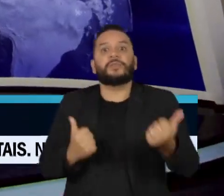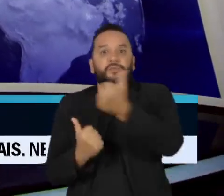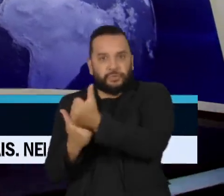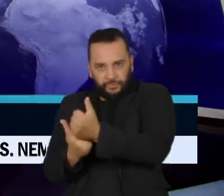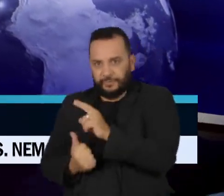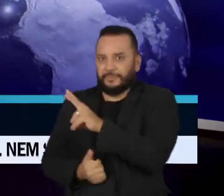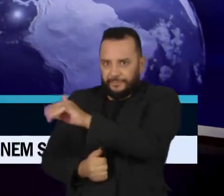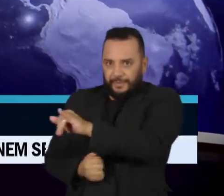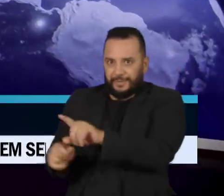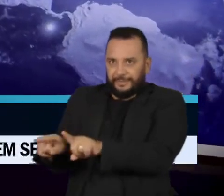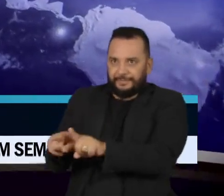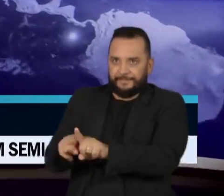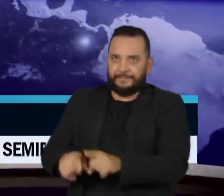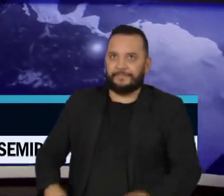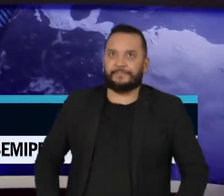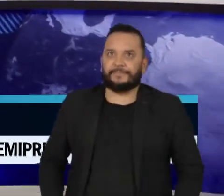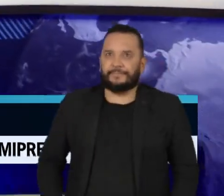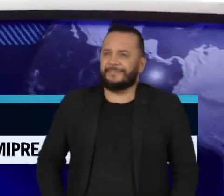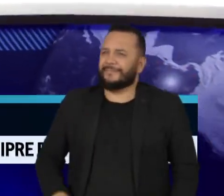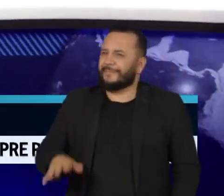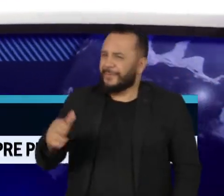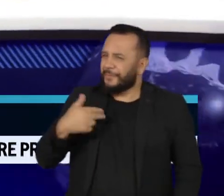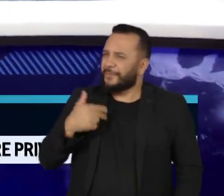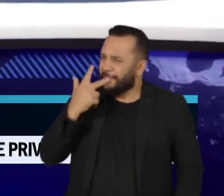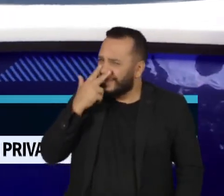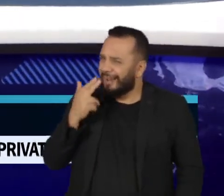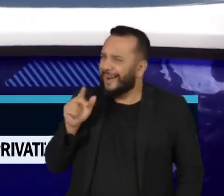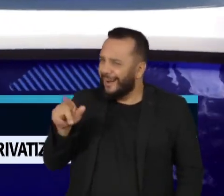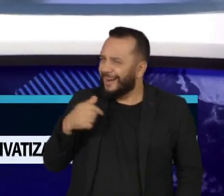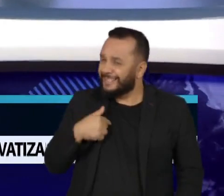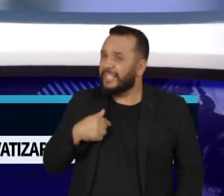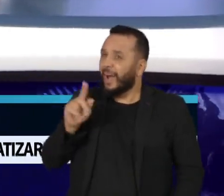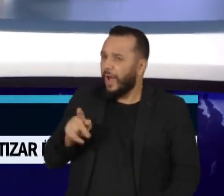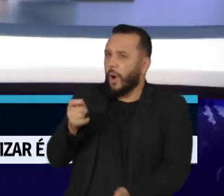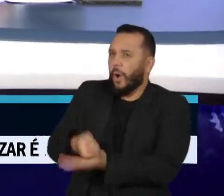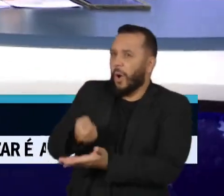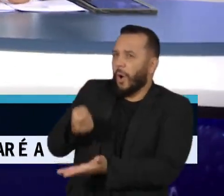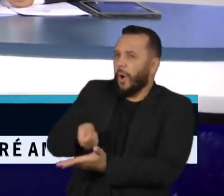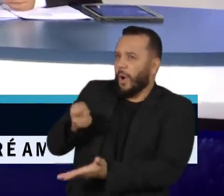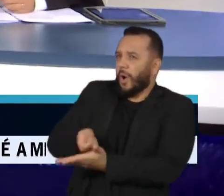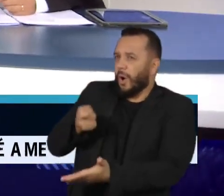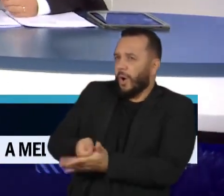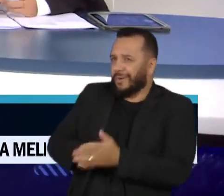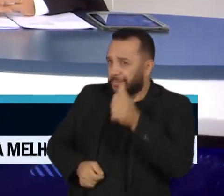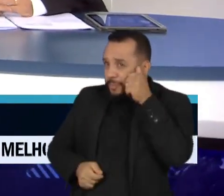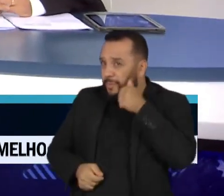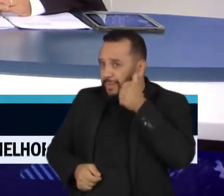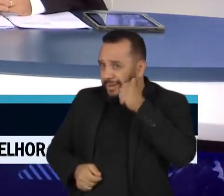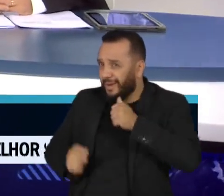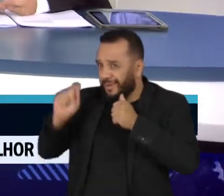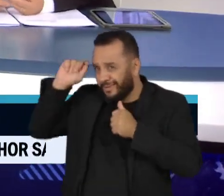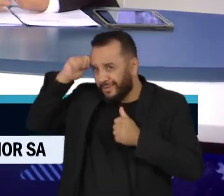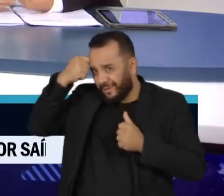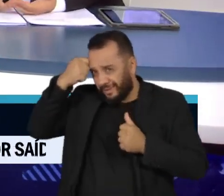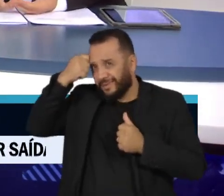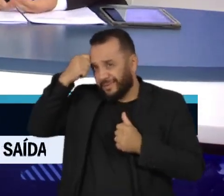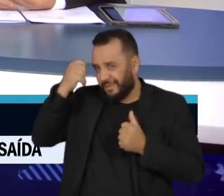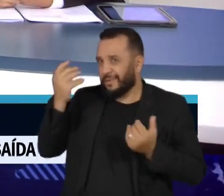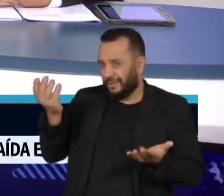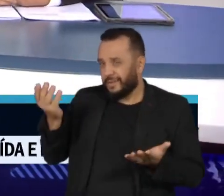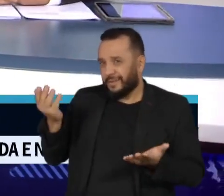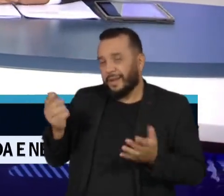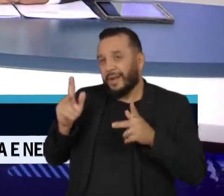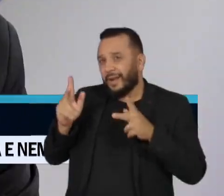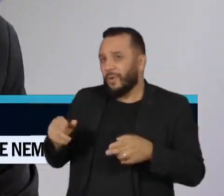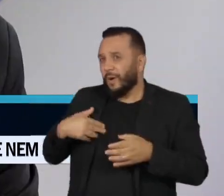Bianca, deveria ser imperativa, olha a palavra que eu estou usando, a nomeação de uma mulher e, quem sabe, negra, numa espécie de cota